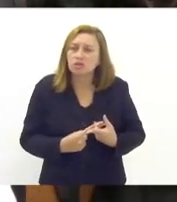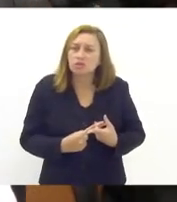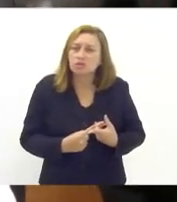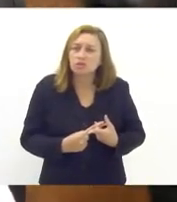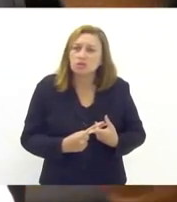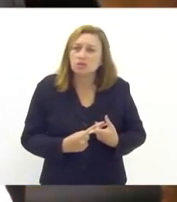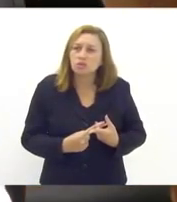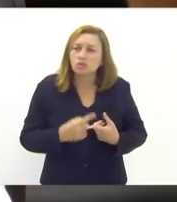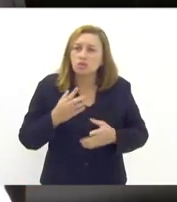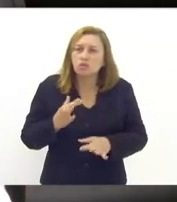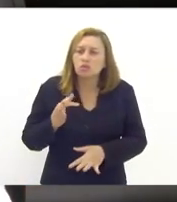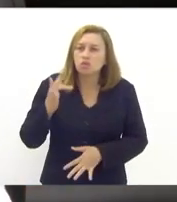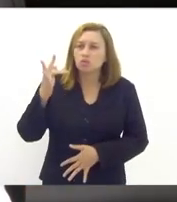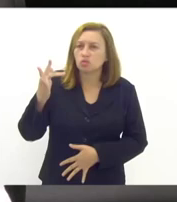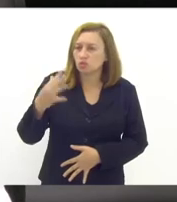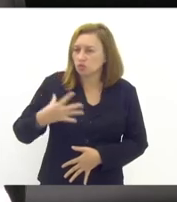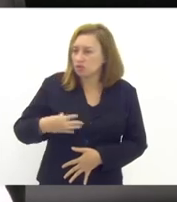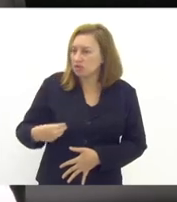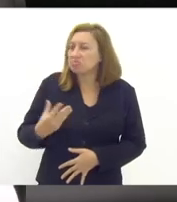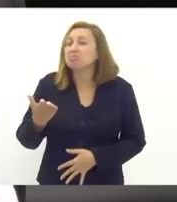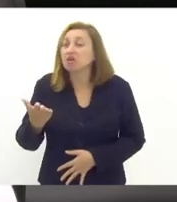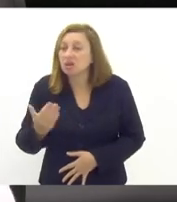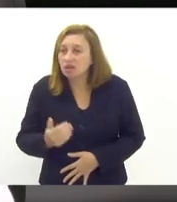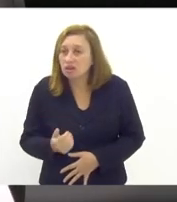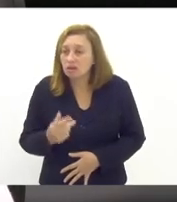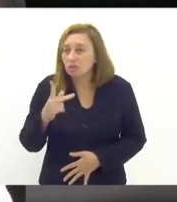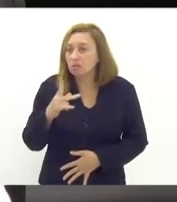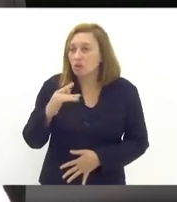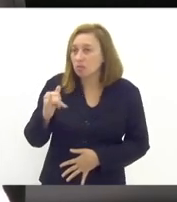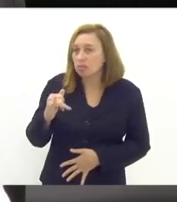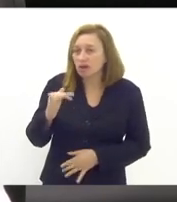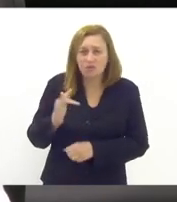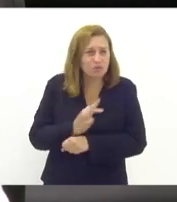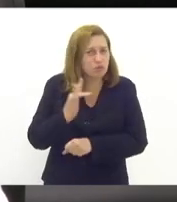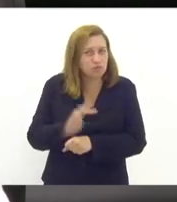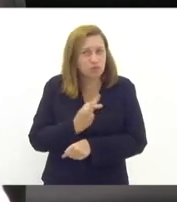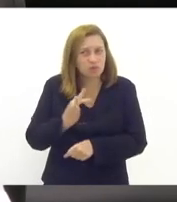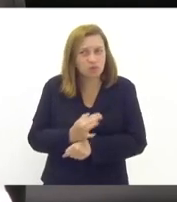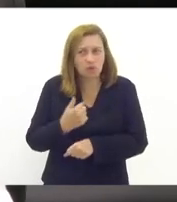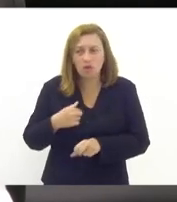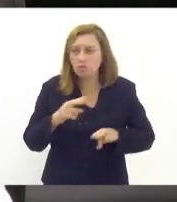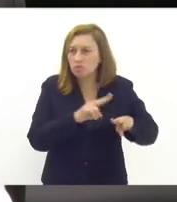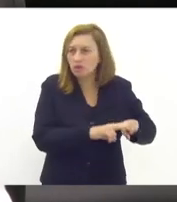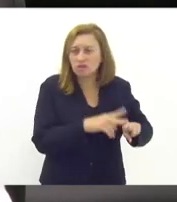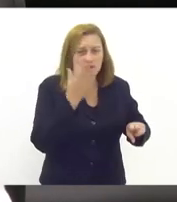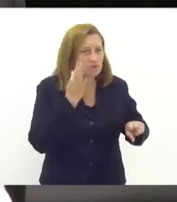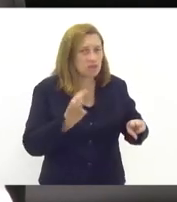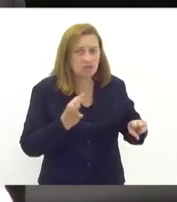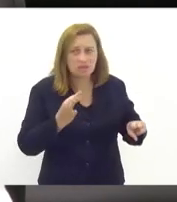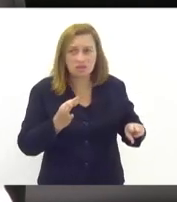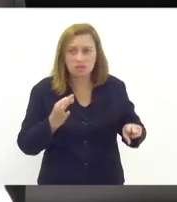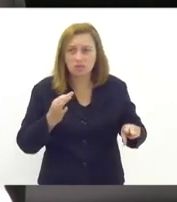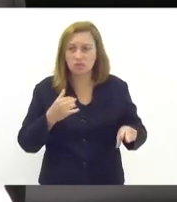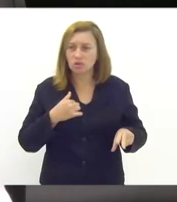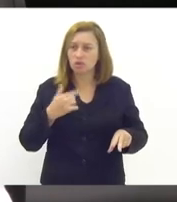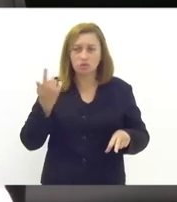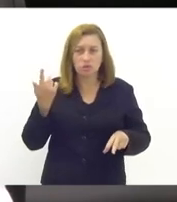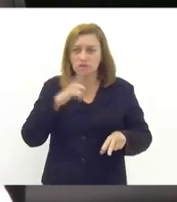o futuro do meu filho está aí. O meu pai suportou eu estar lá preso, mas eu não sei se eu aguentaria ver meu filho